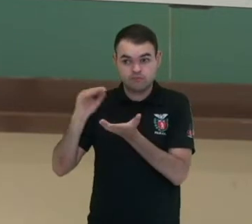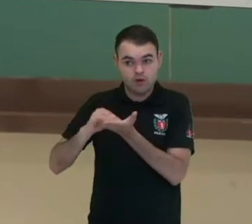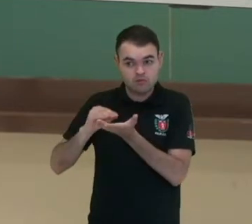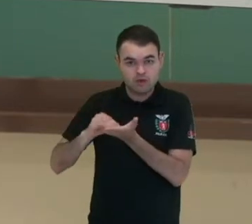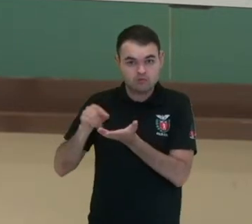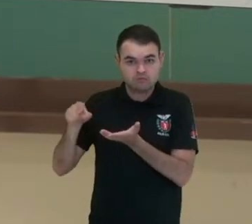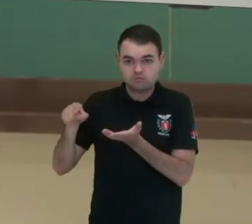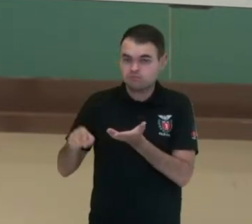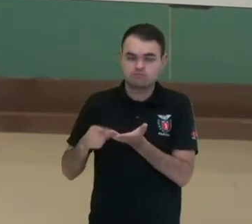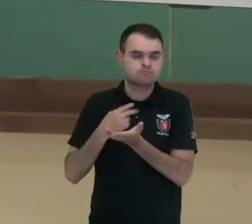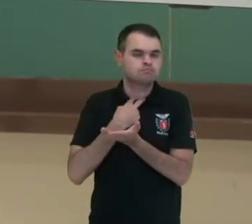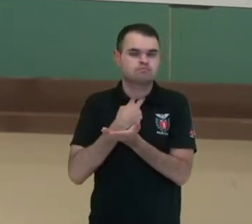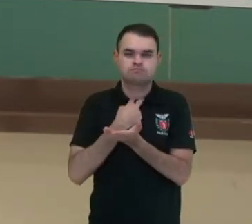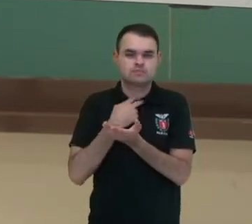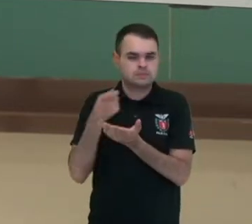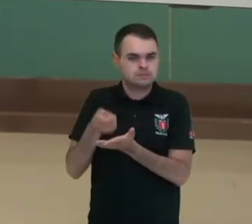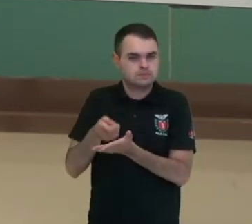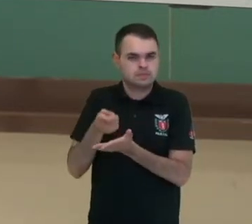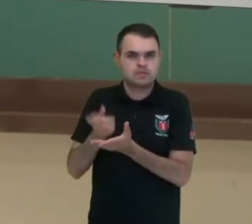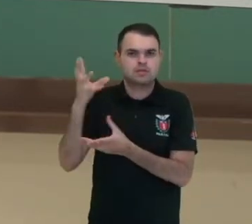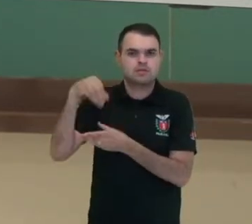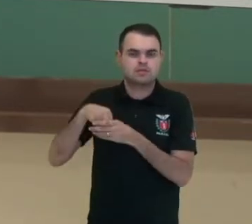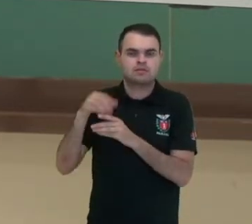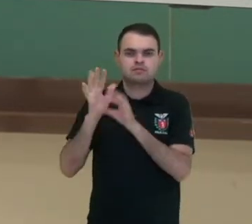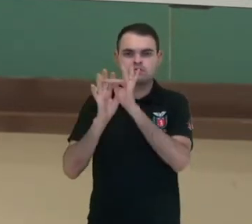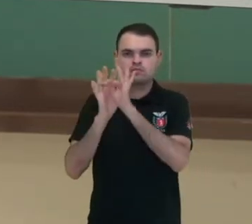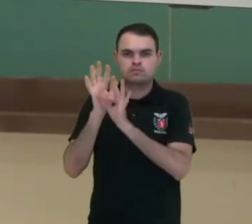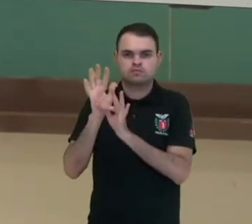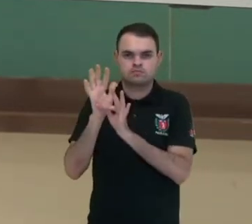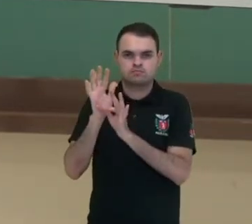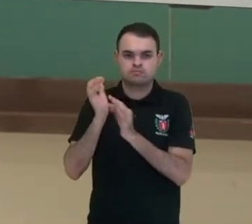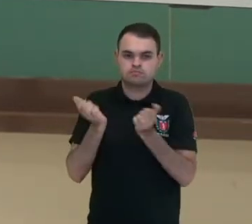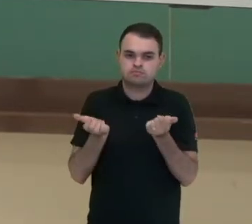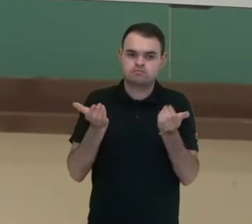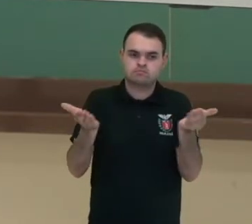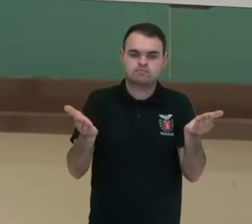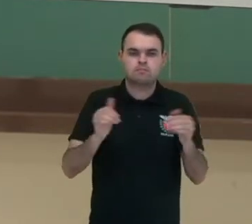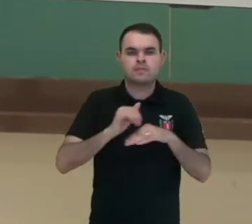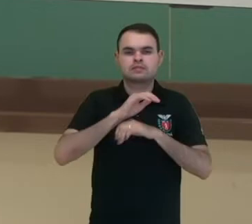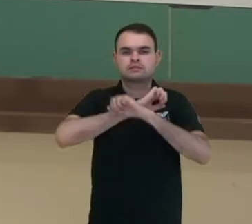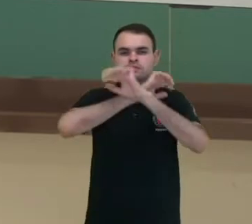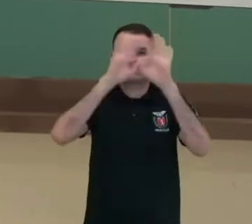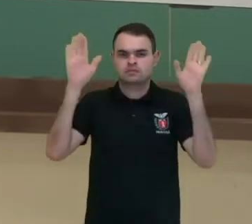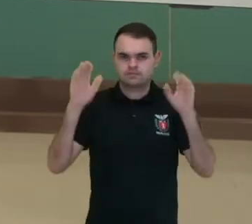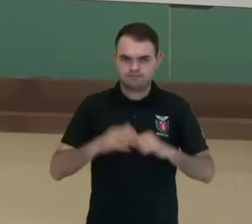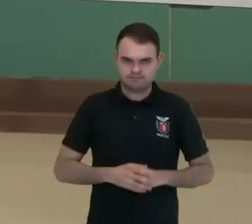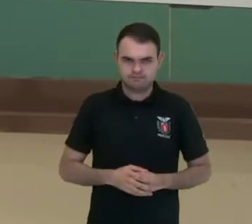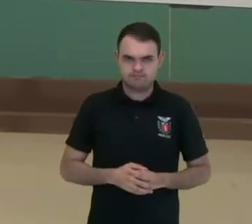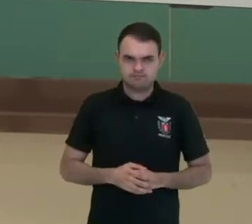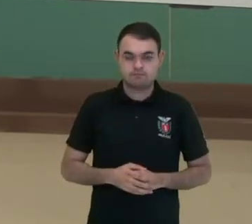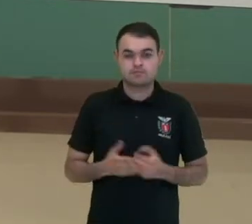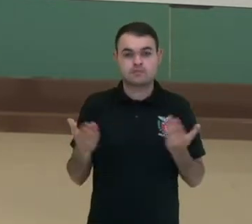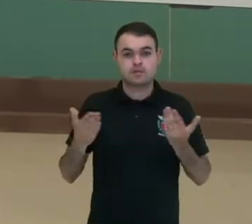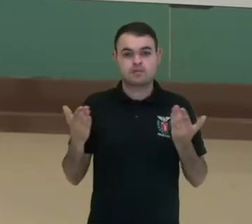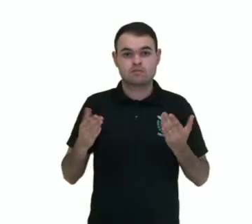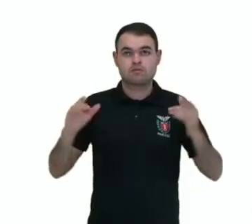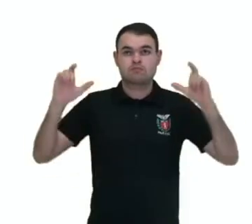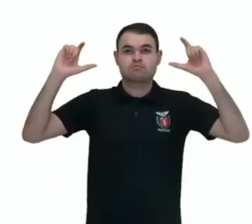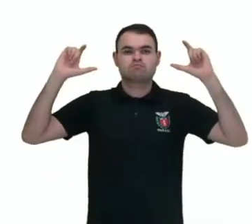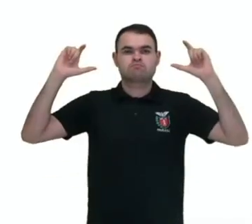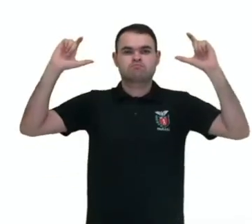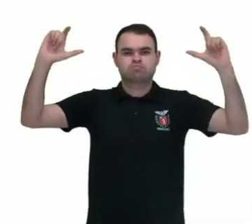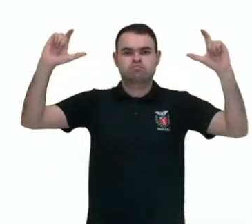tenha a informação de forma mais precisa, certo? Então, vamos começar aqui a fazer a leitura da manchete dessa